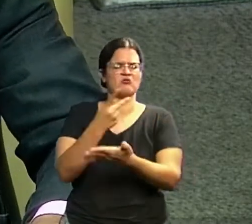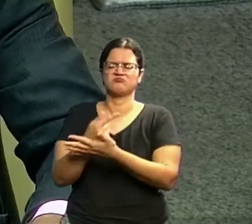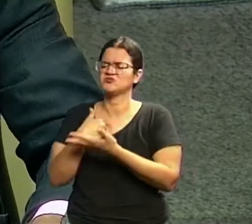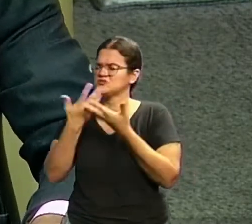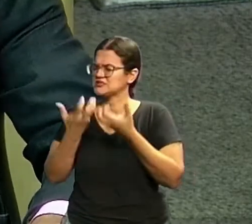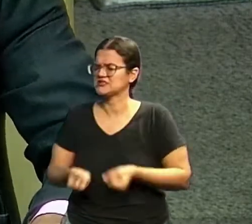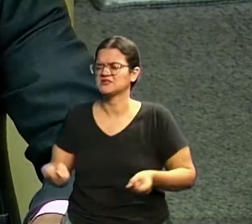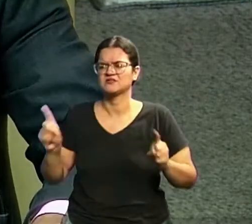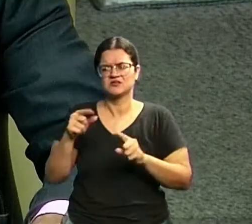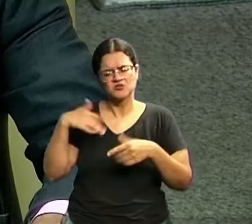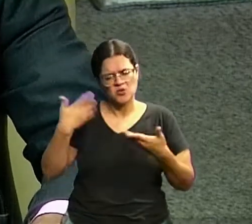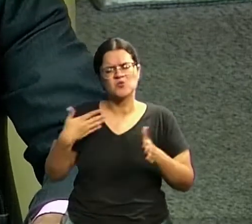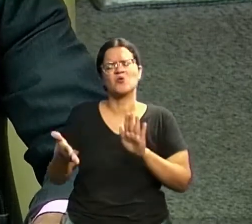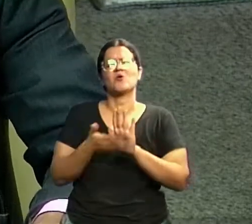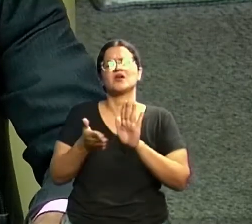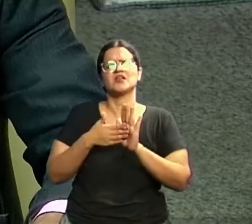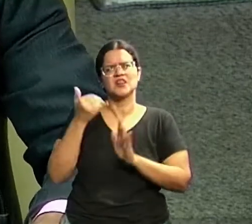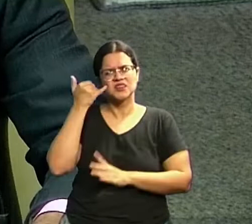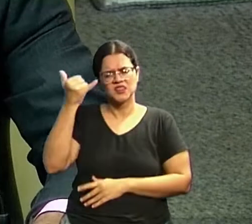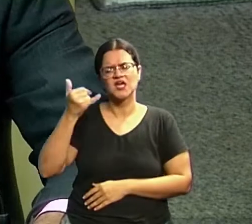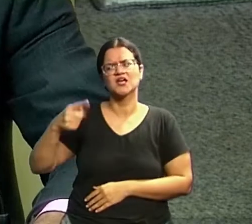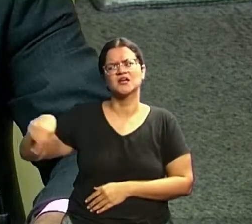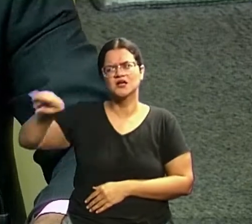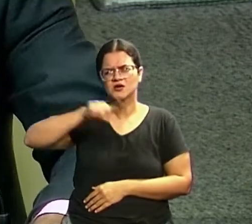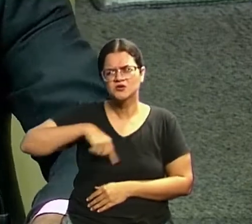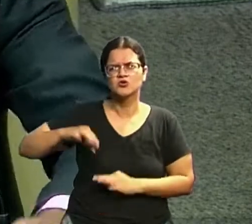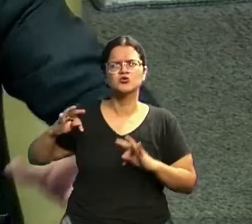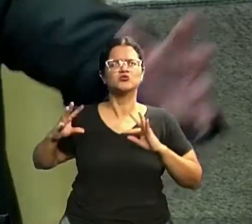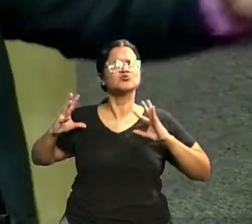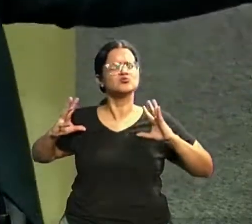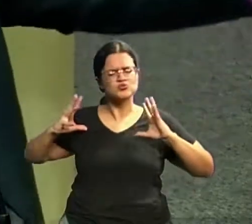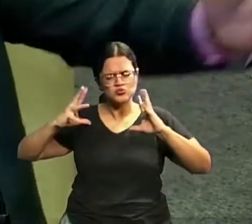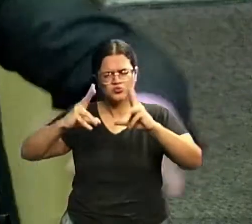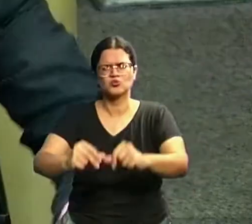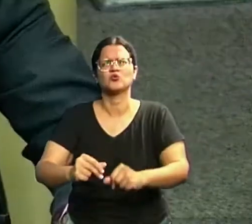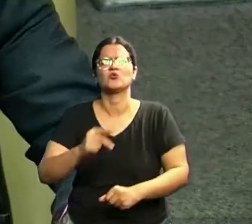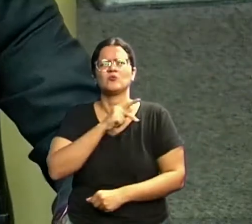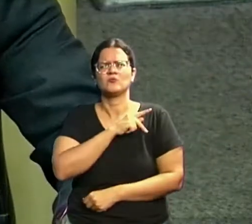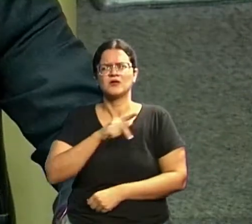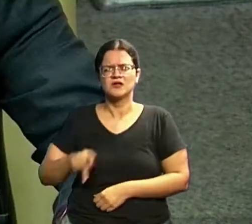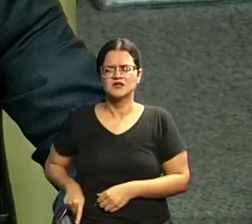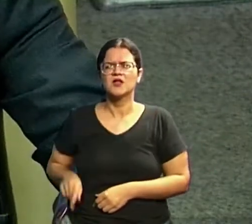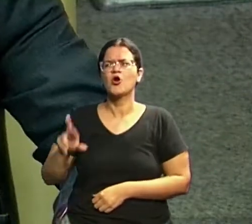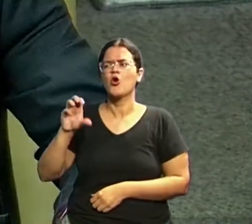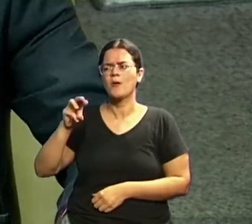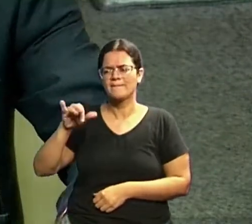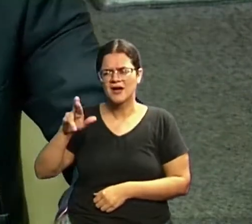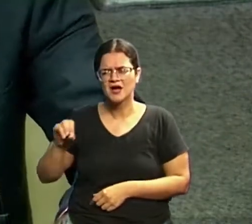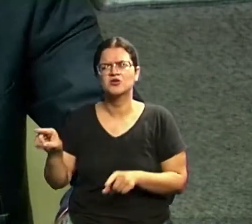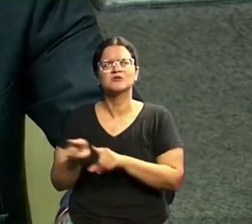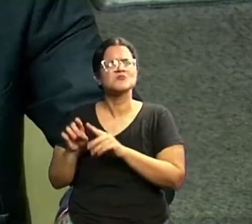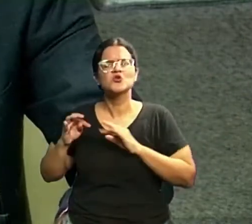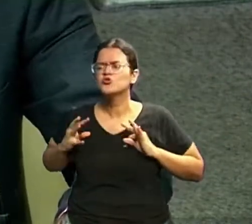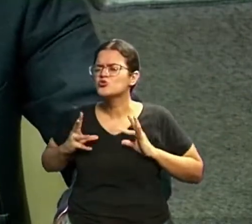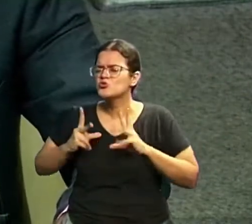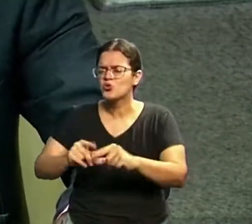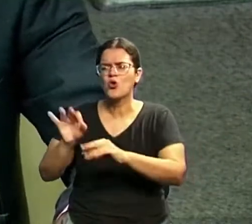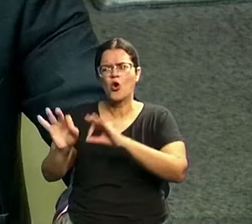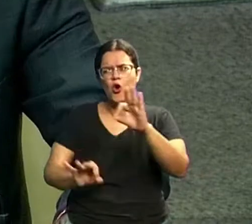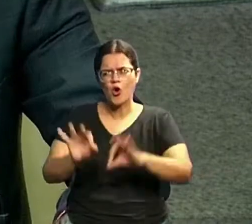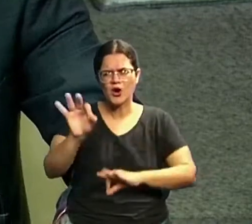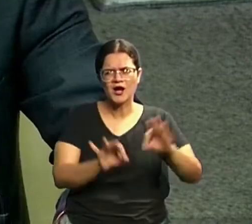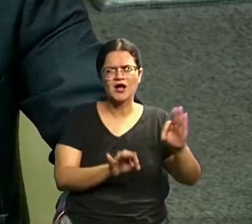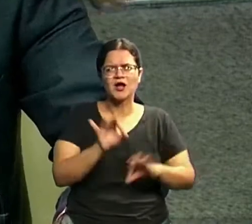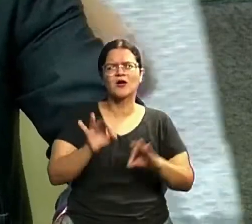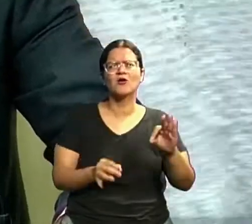situação. E aí eu quero propor, senhor presidente, Vossa Excelência, com todos nós, o presidente Romário aqui está também, todos nós organizarmos